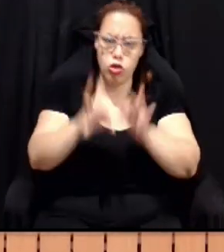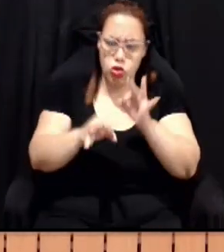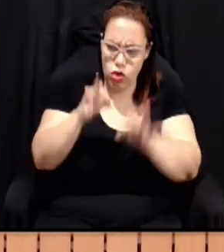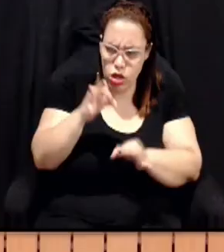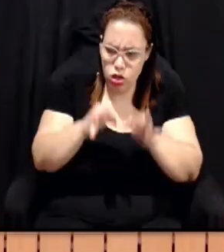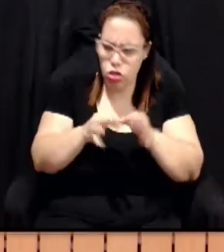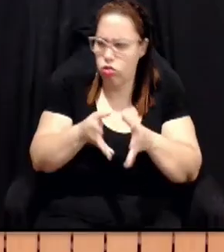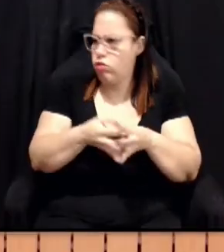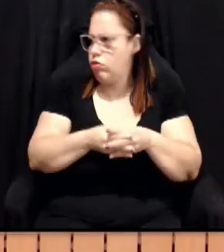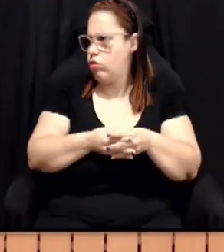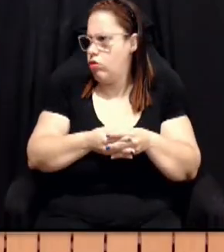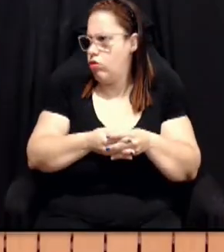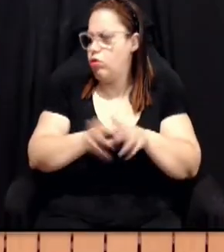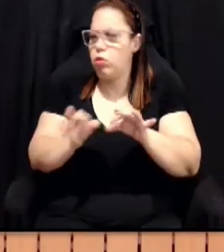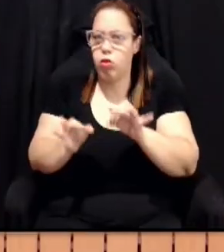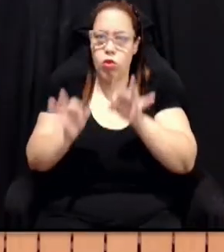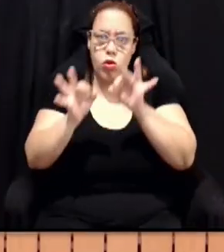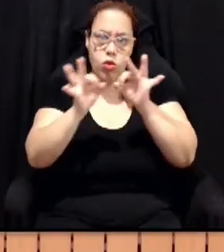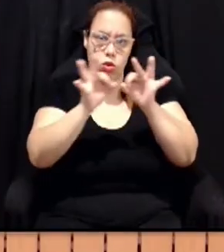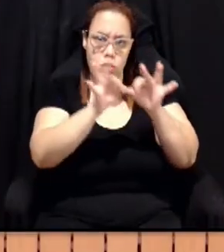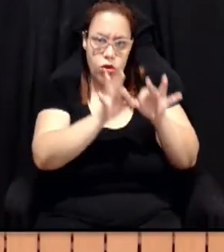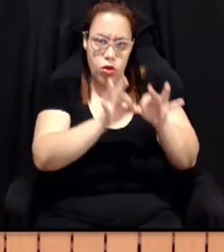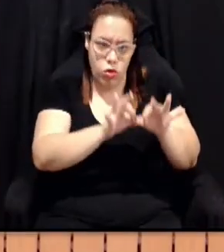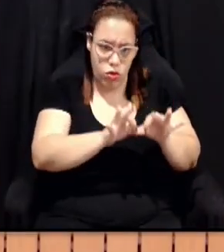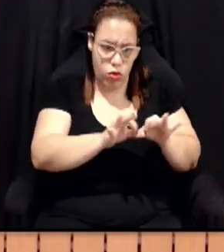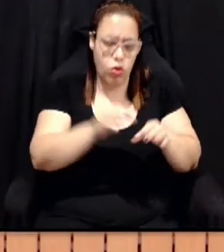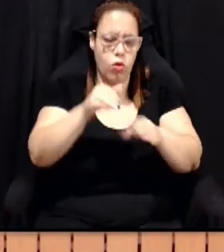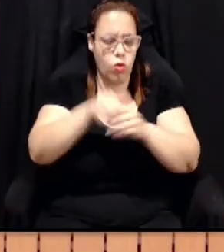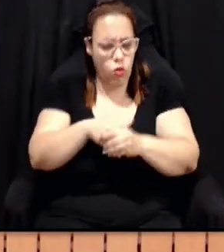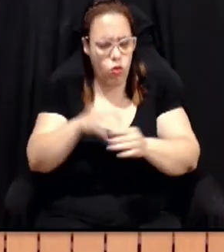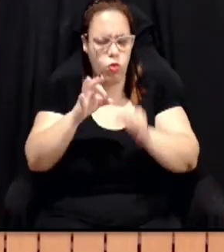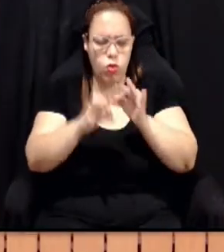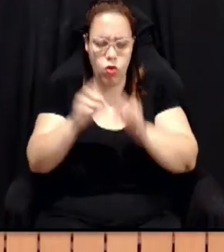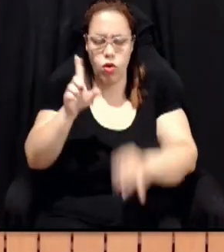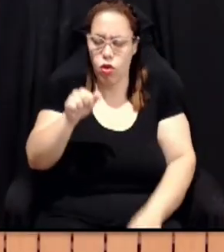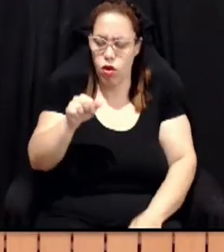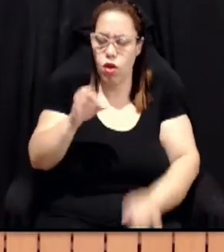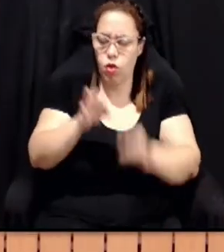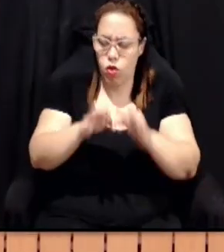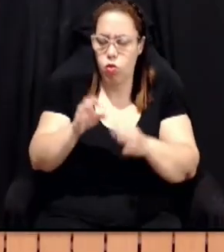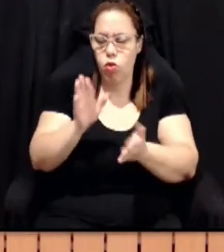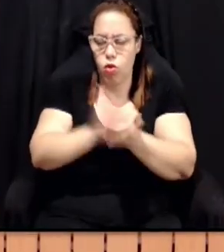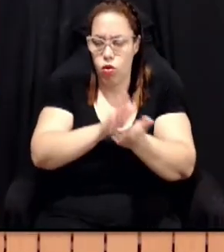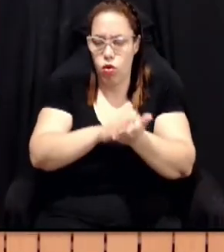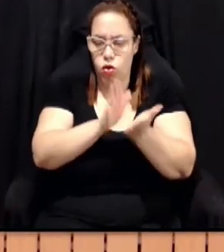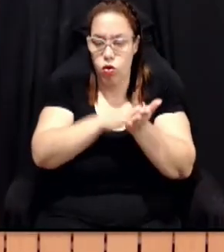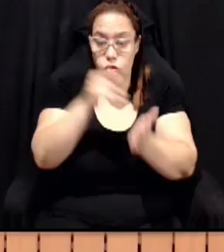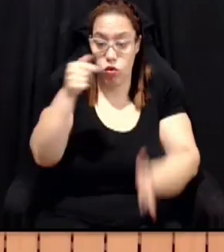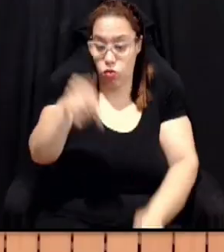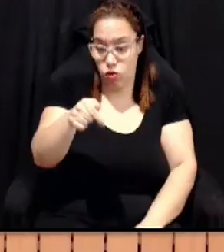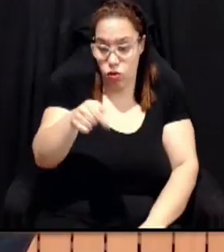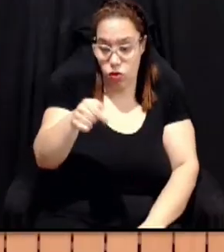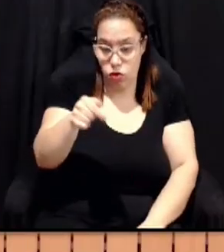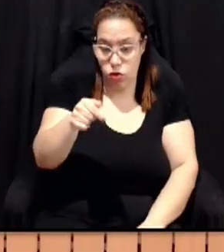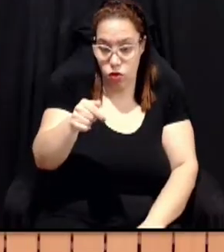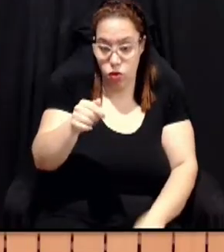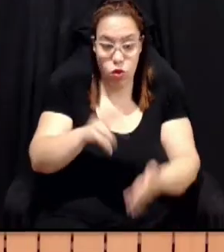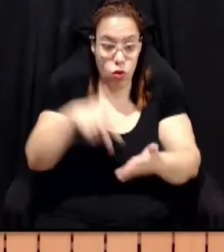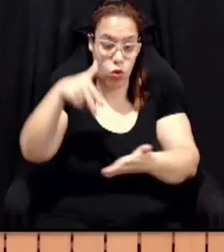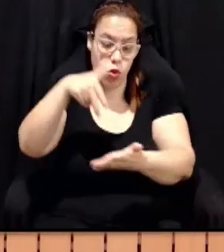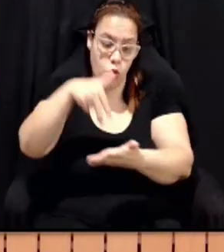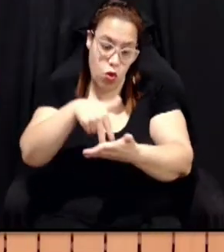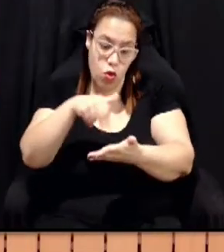estamos acompanhando os votos jurídicos, que é do Tribunal de Contas. Aqui, quando o pessoal sobe aqui, eles